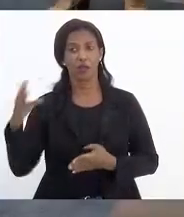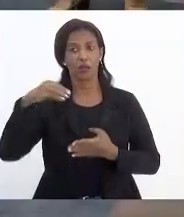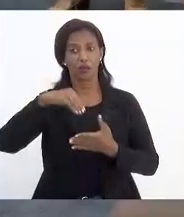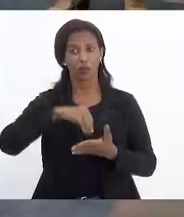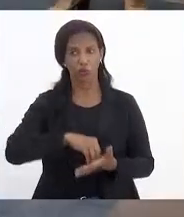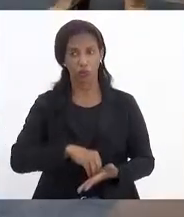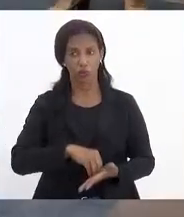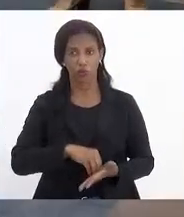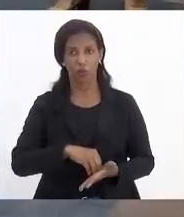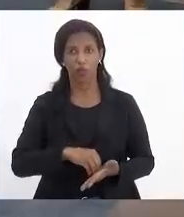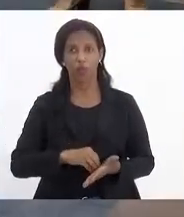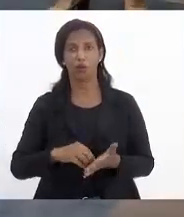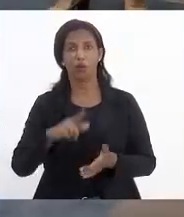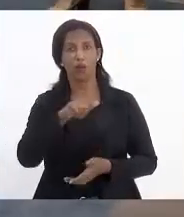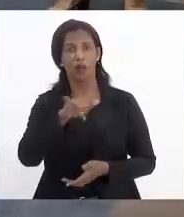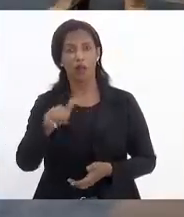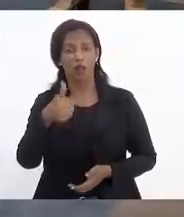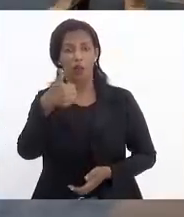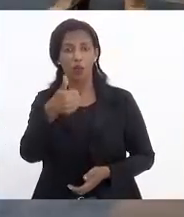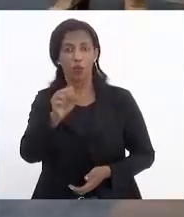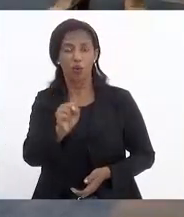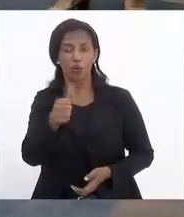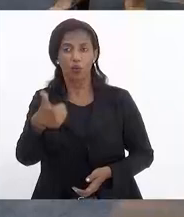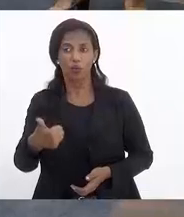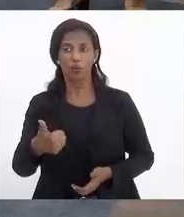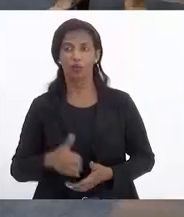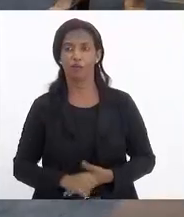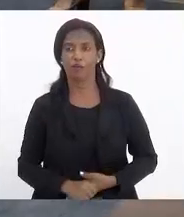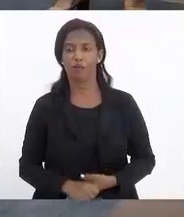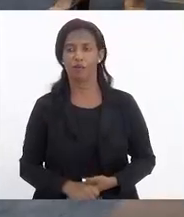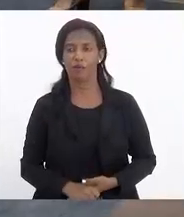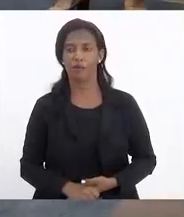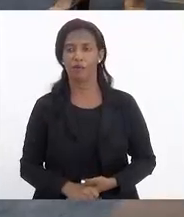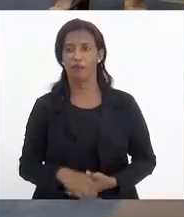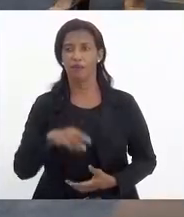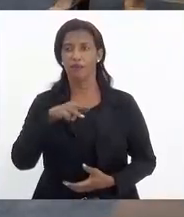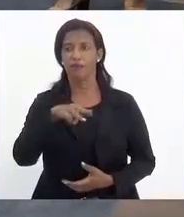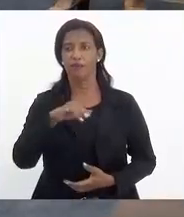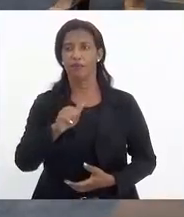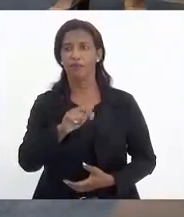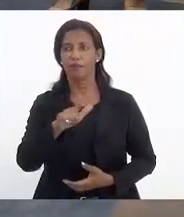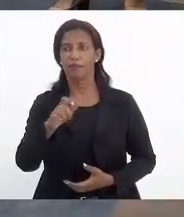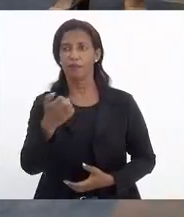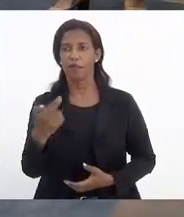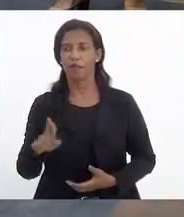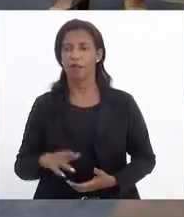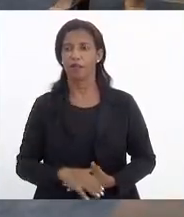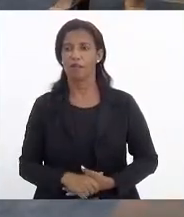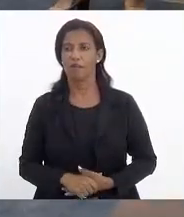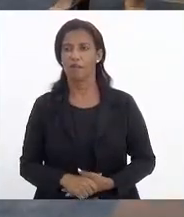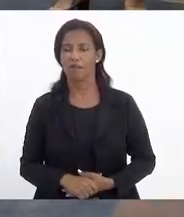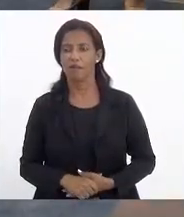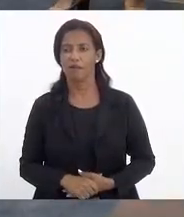lei complementar 181. Pronto. Okay, deputado Marcos Miller.